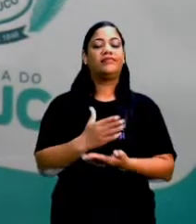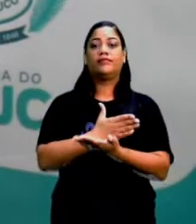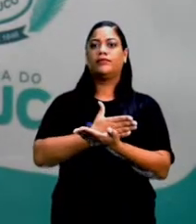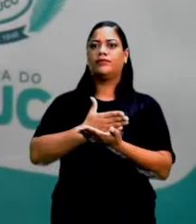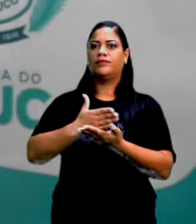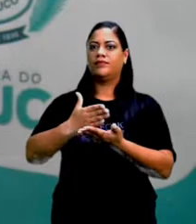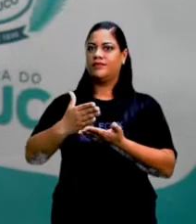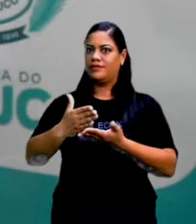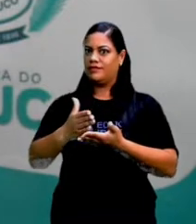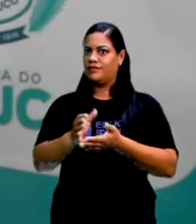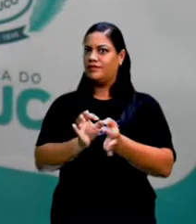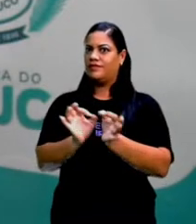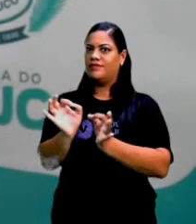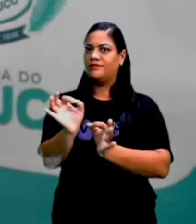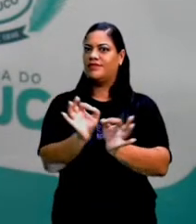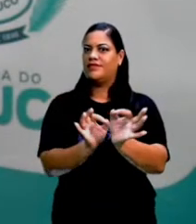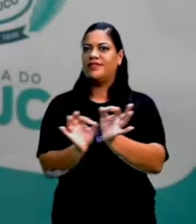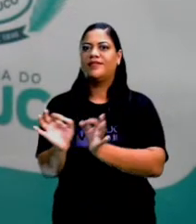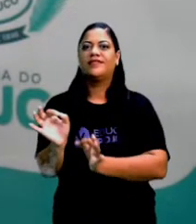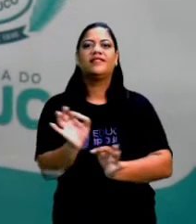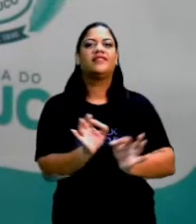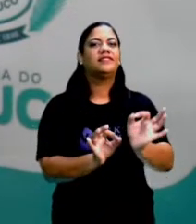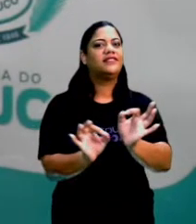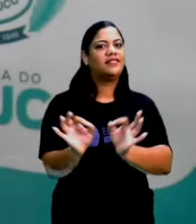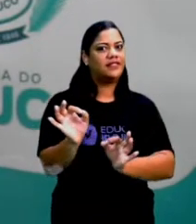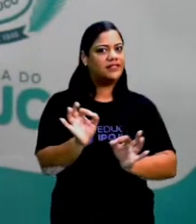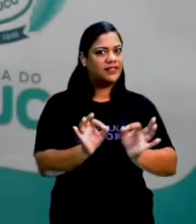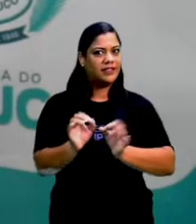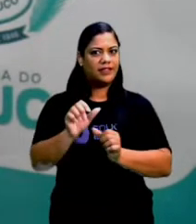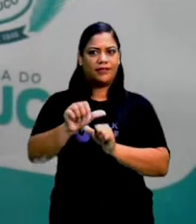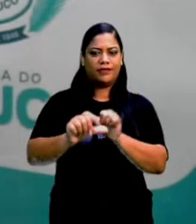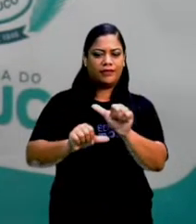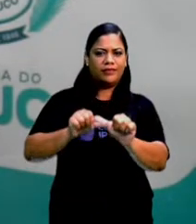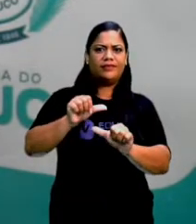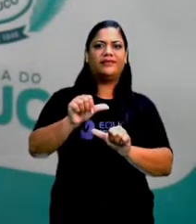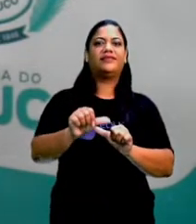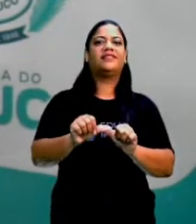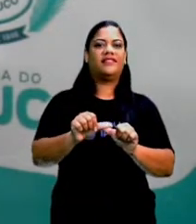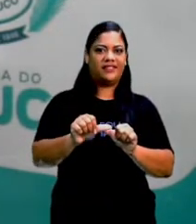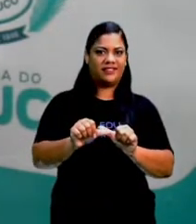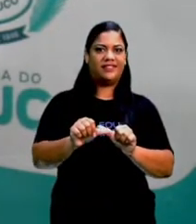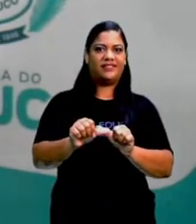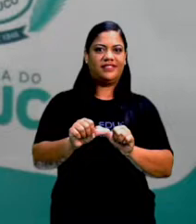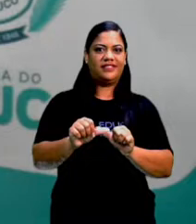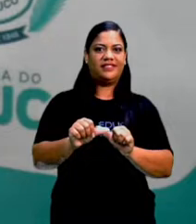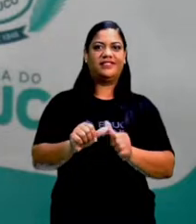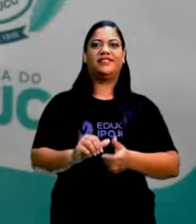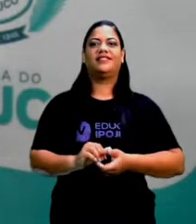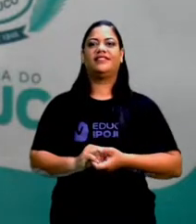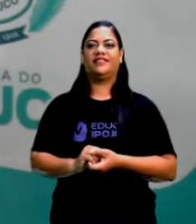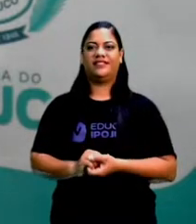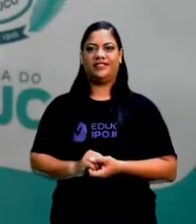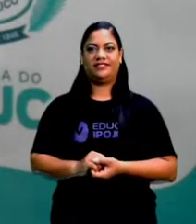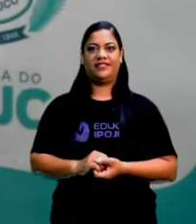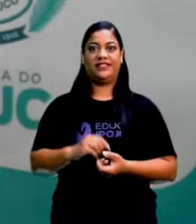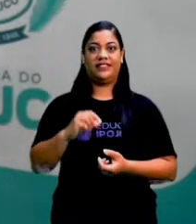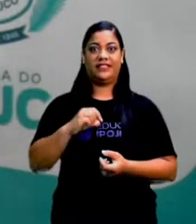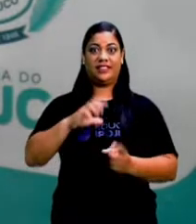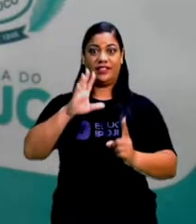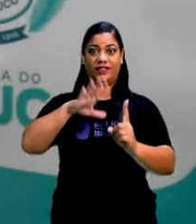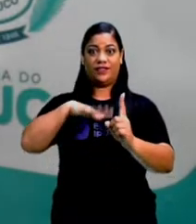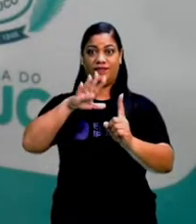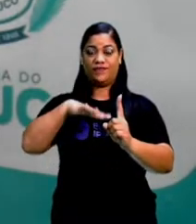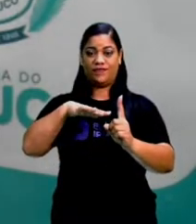se reivindicar, a se organizar para poder mudar esse cenário. Por isso que eles têm influência